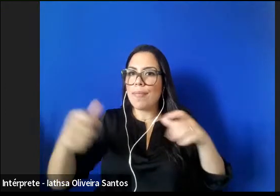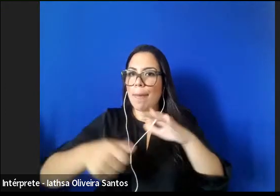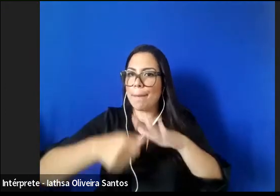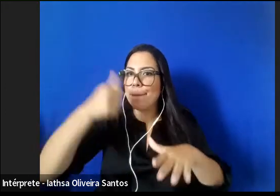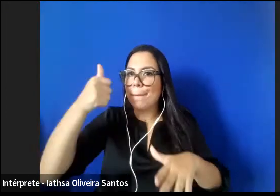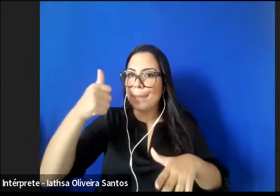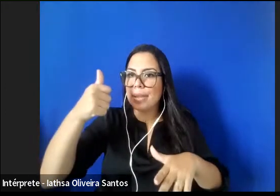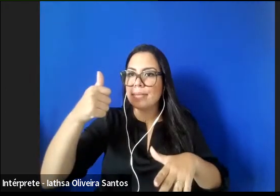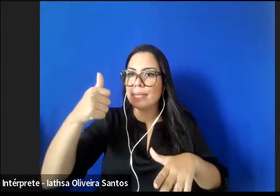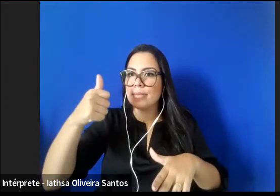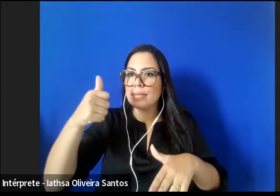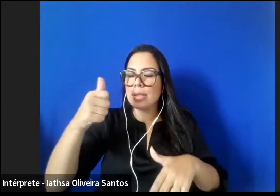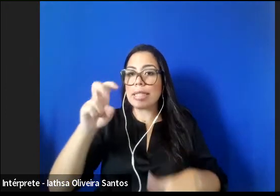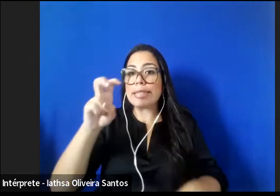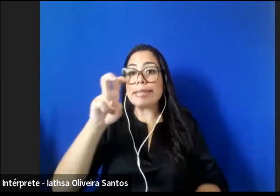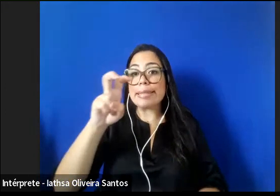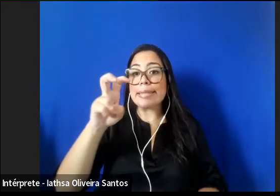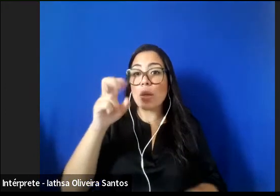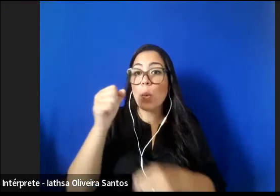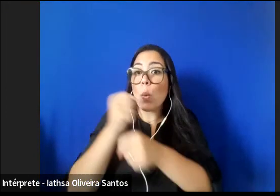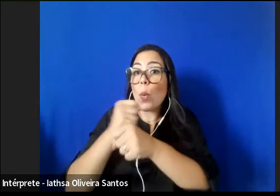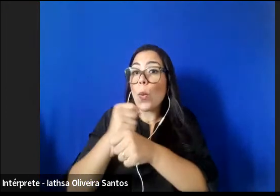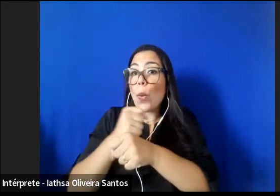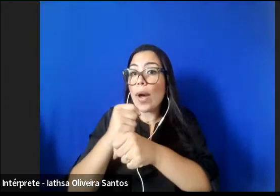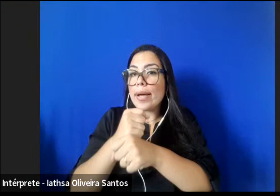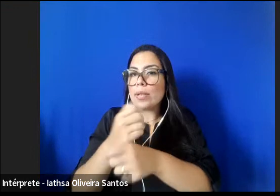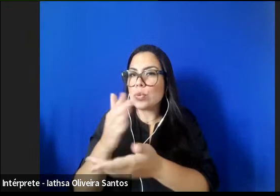A média é 5 anos.